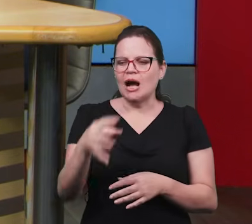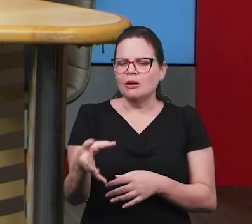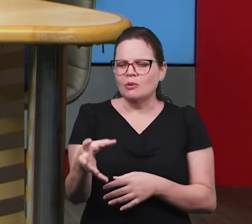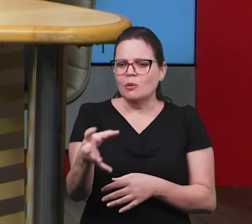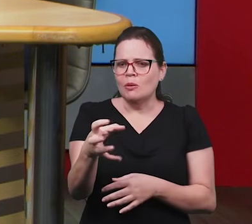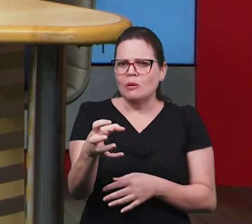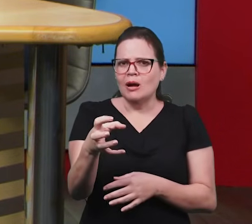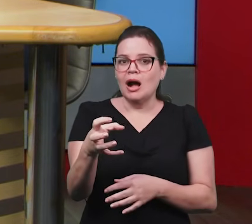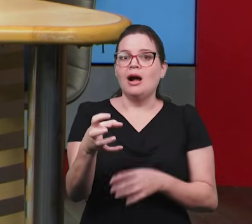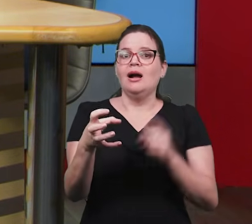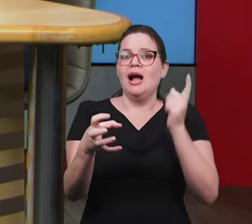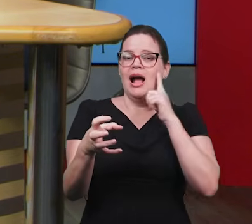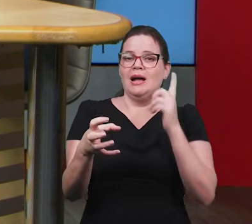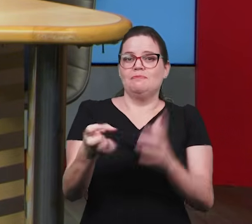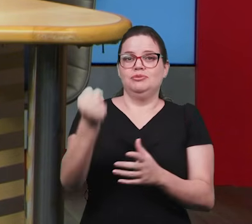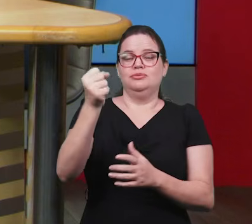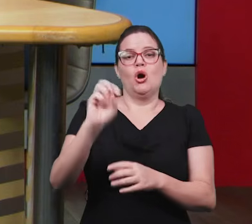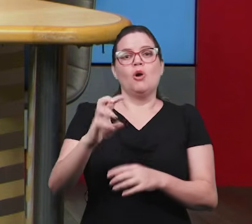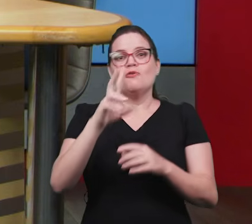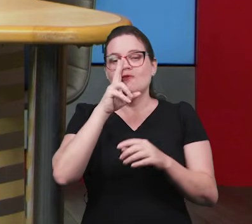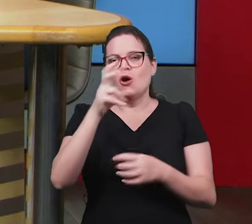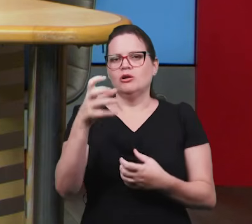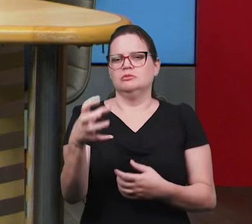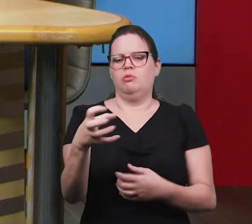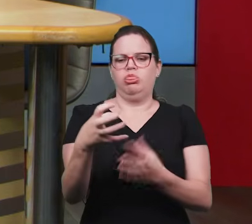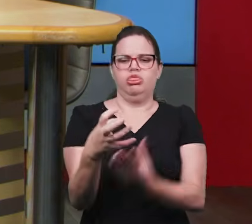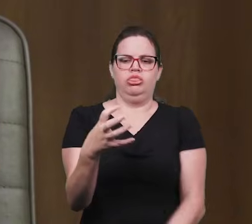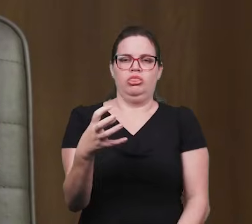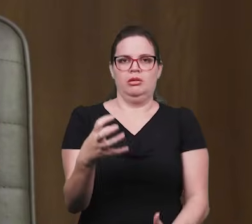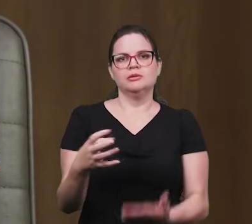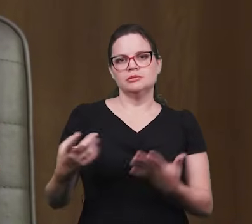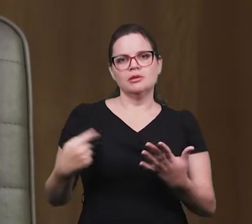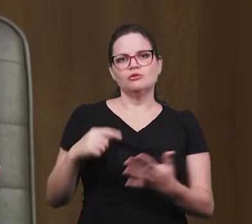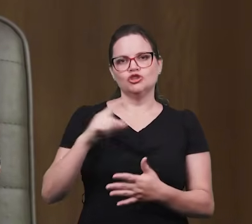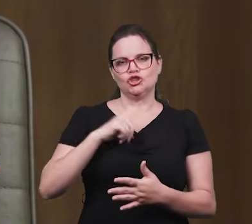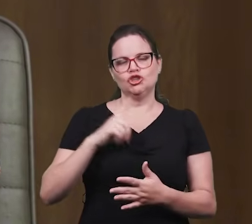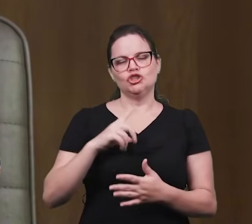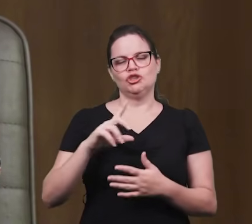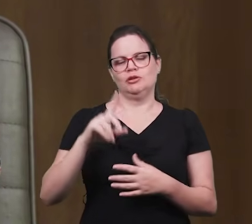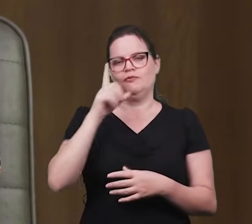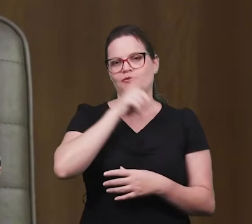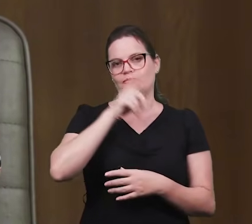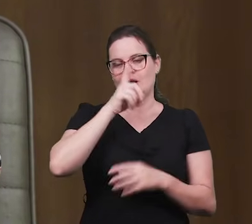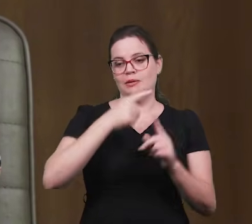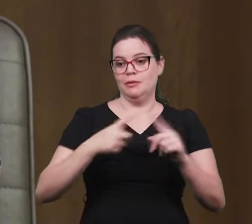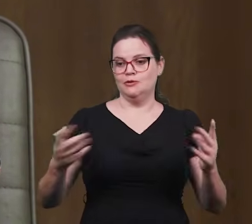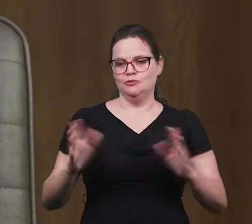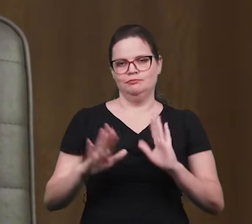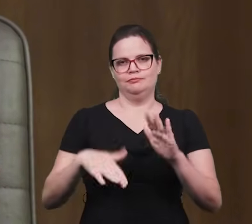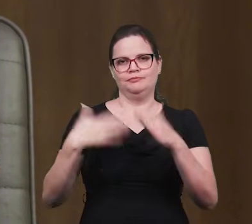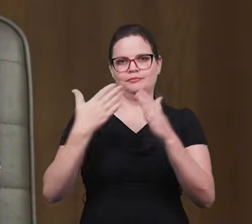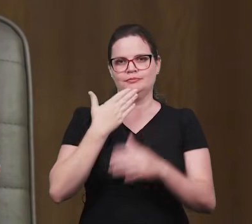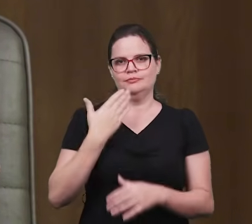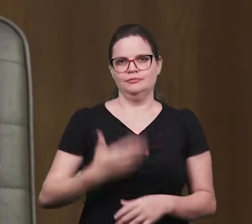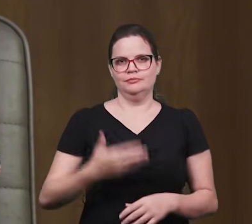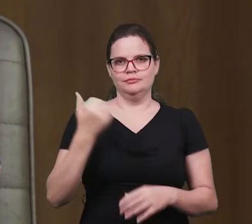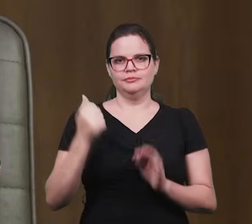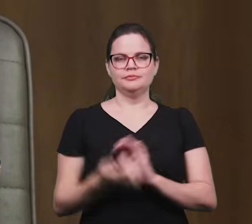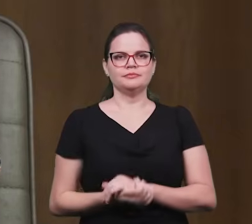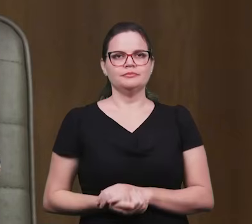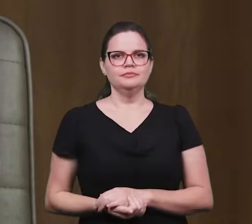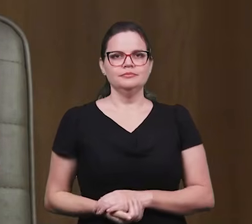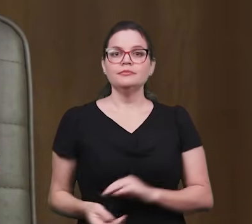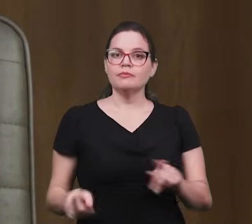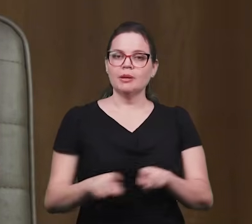essa sensibilidade maior com o avanço tecnológico. Nós temos aí os exoesqueletos, não é